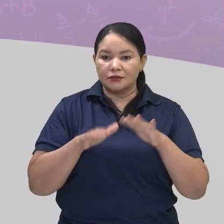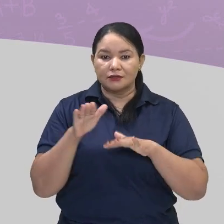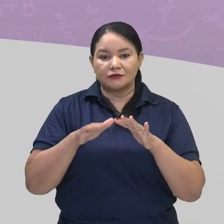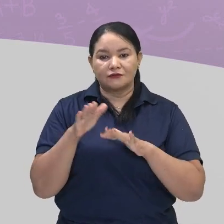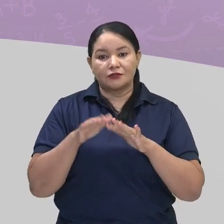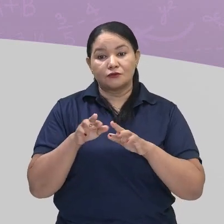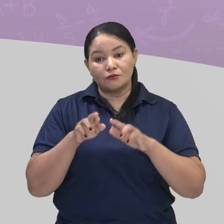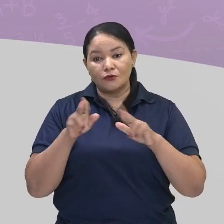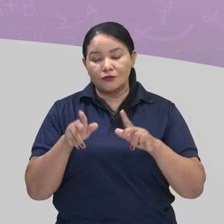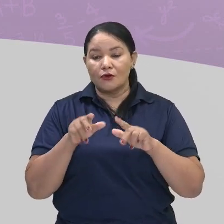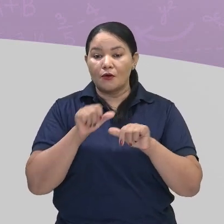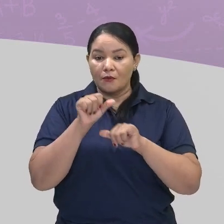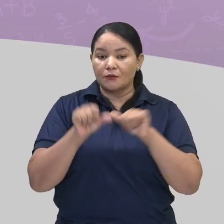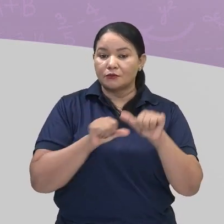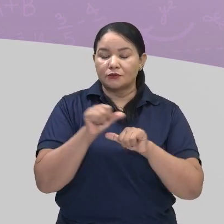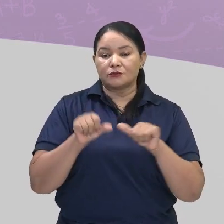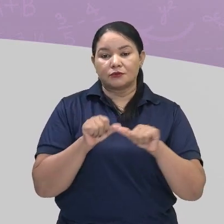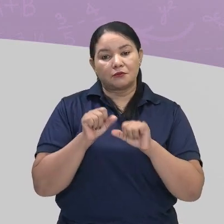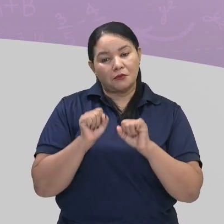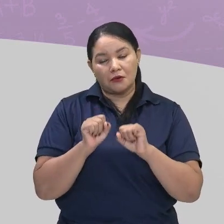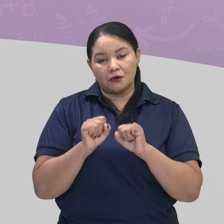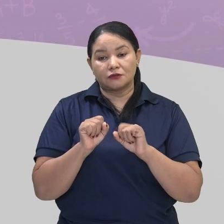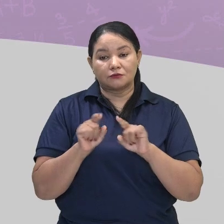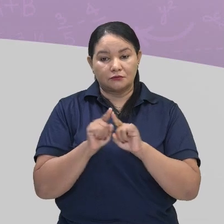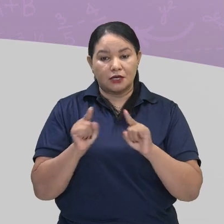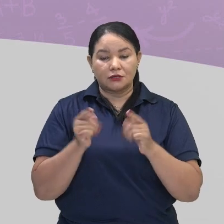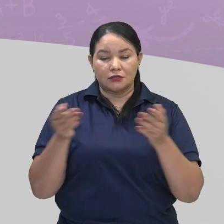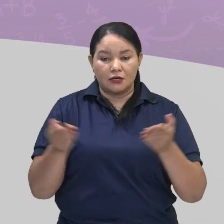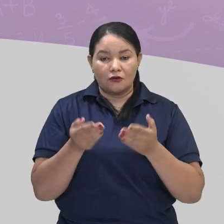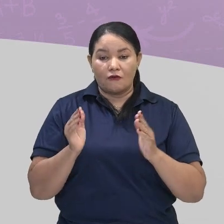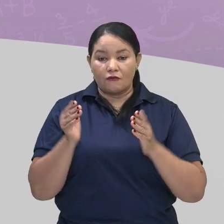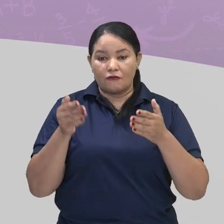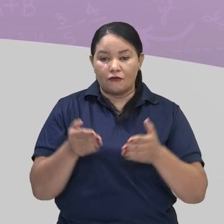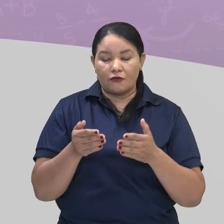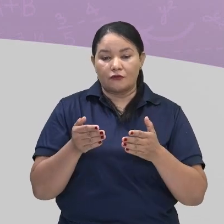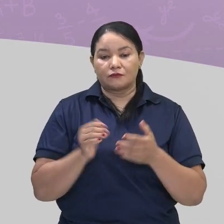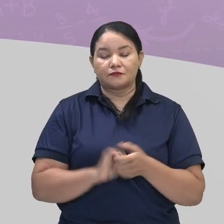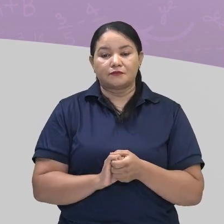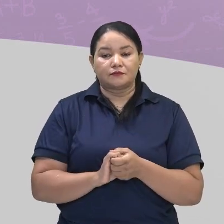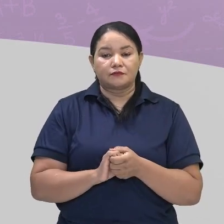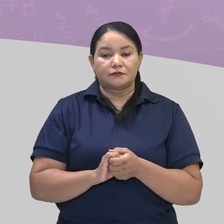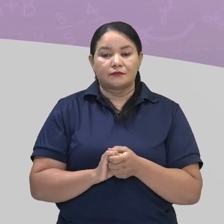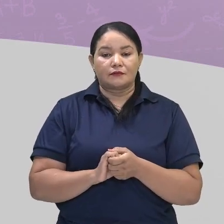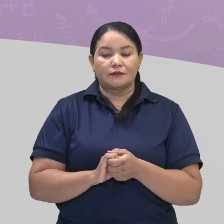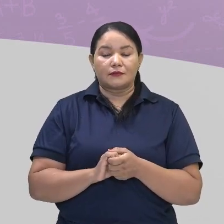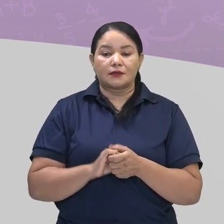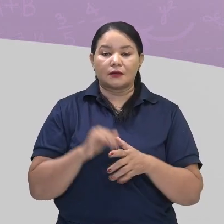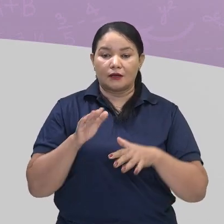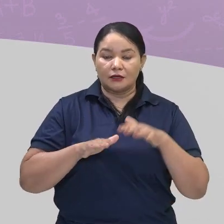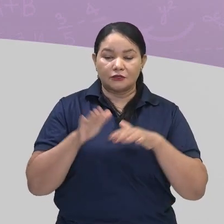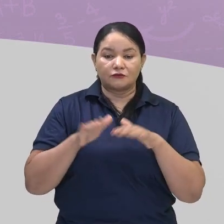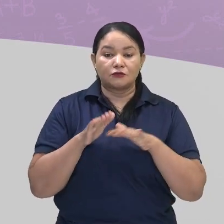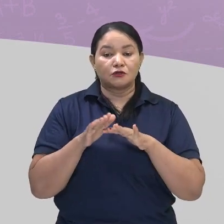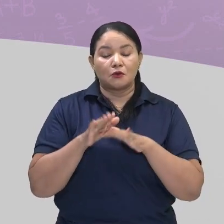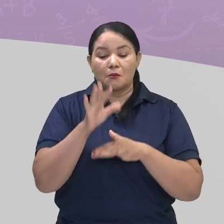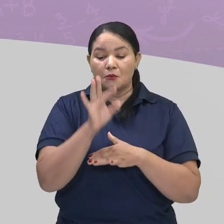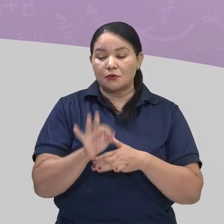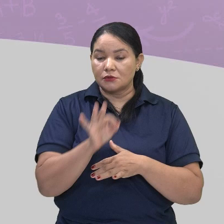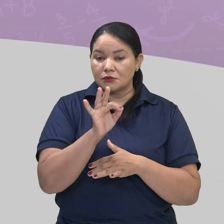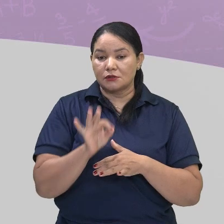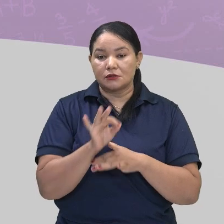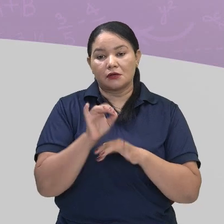equivalente a 100, tá bom? Tudo bem? Tem que ficar muito claro essa ideia. O todo é um porcentagem, um